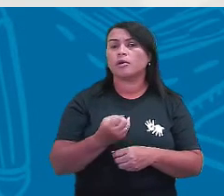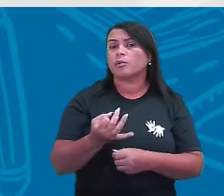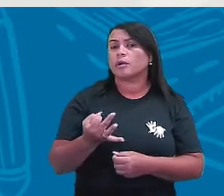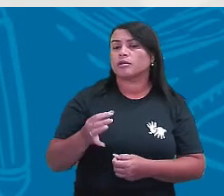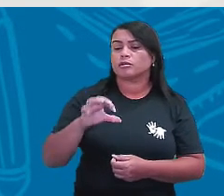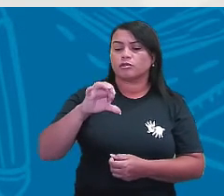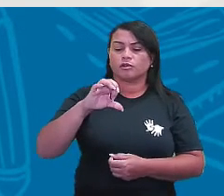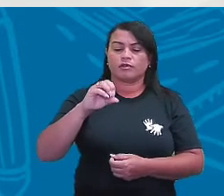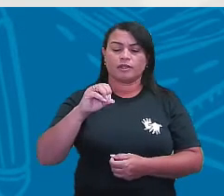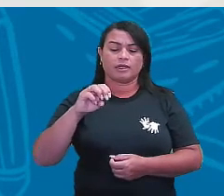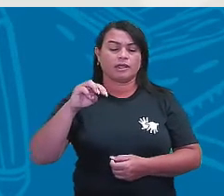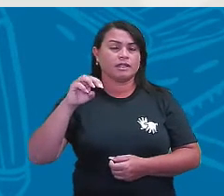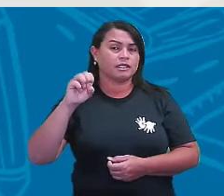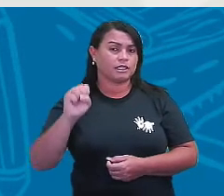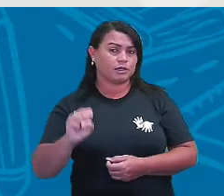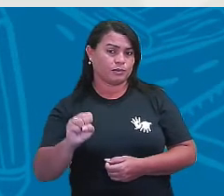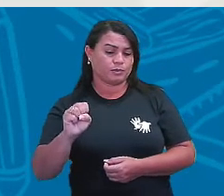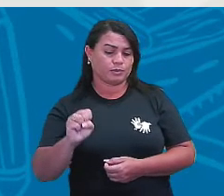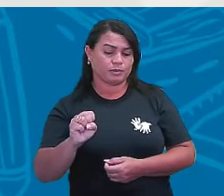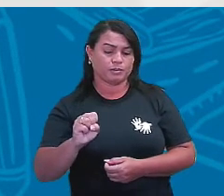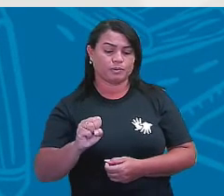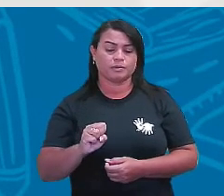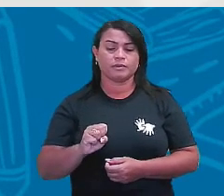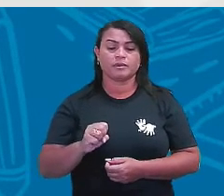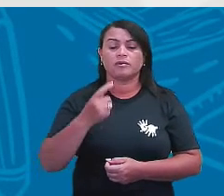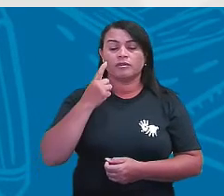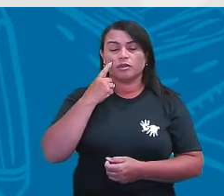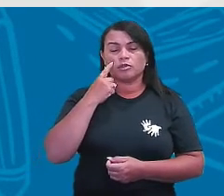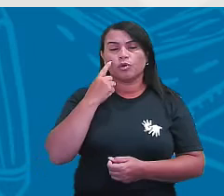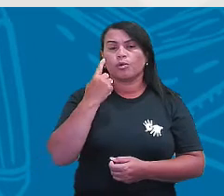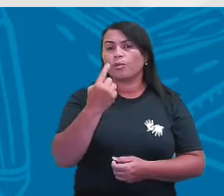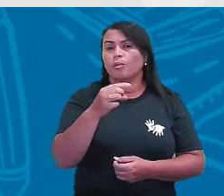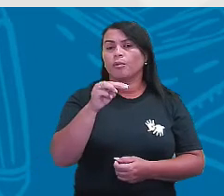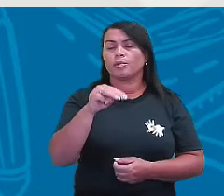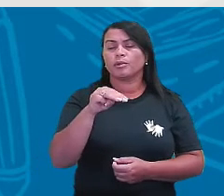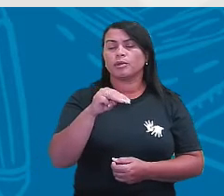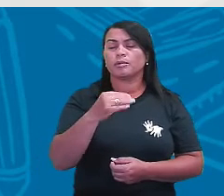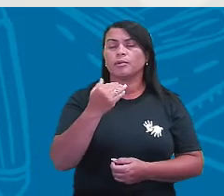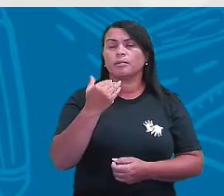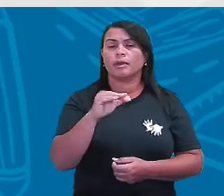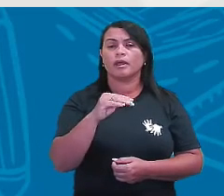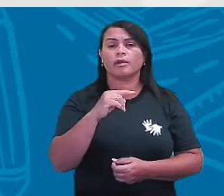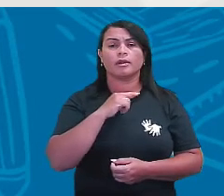ter 90 segundos. Então, 1 minuto e meio